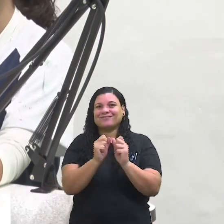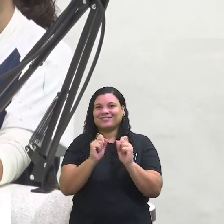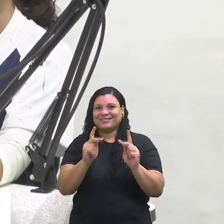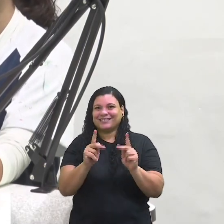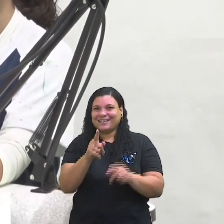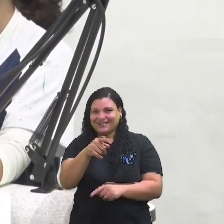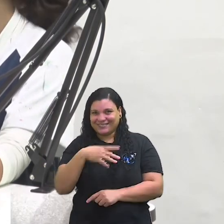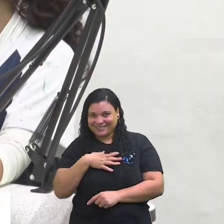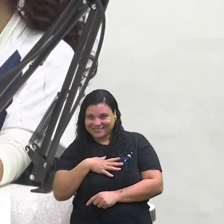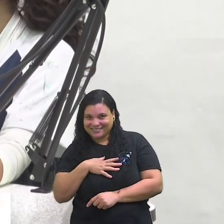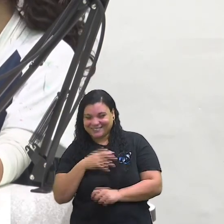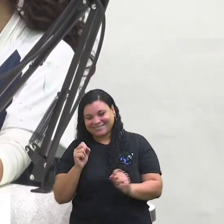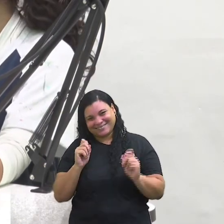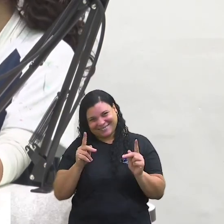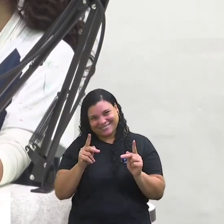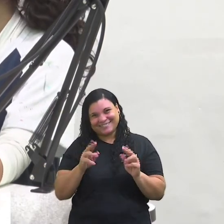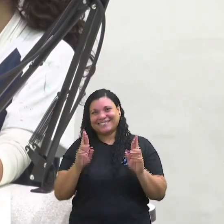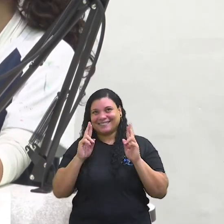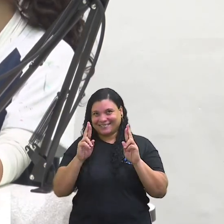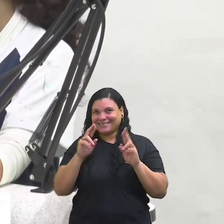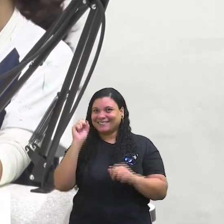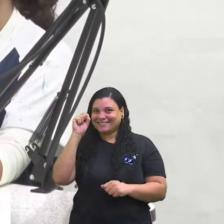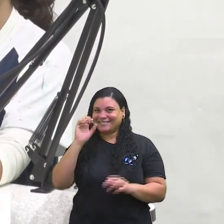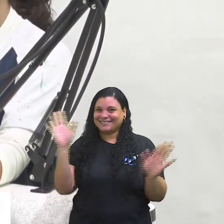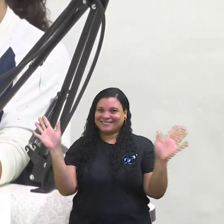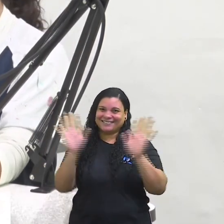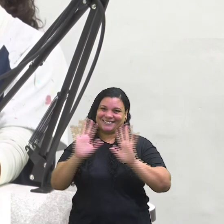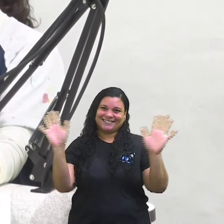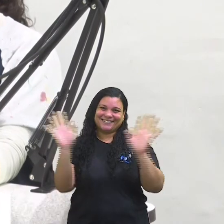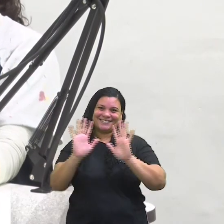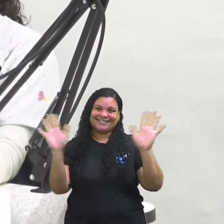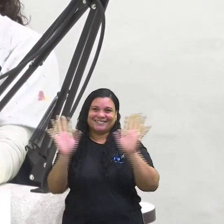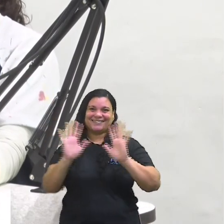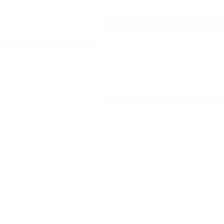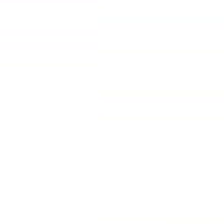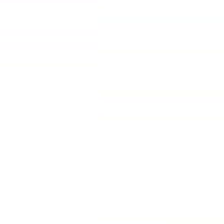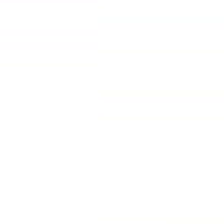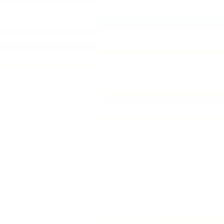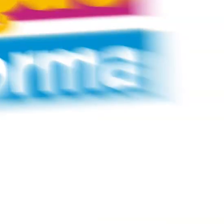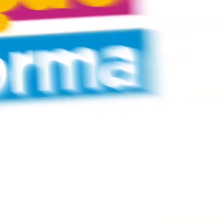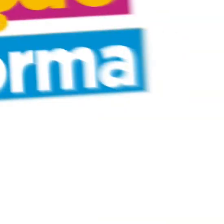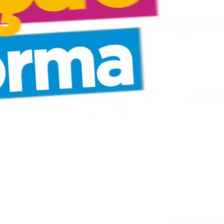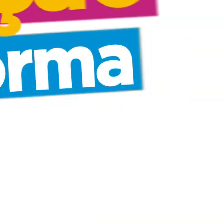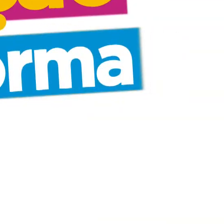tenha gostado desse SmedPod. Fique com Deus. Bye!